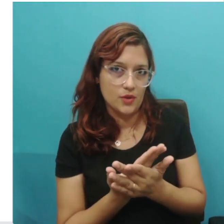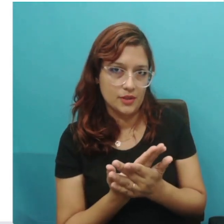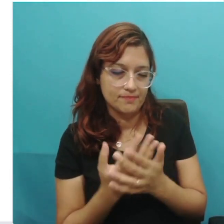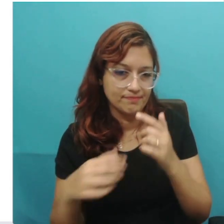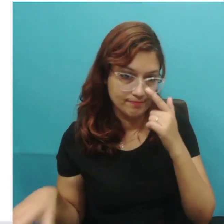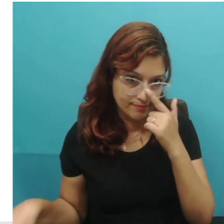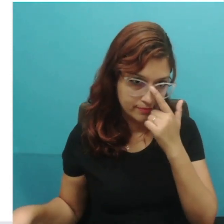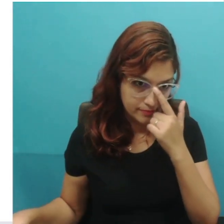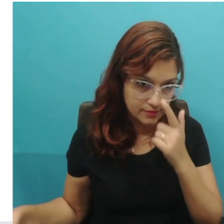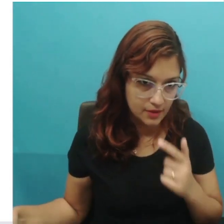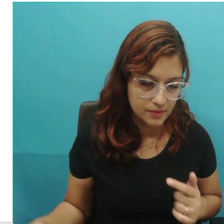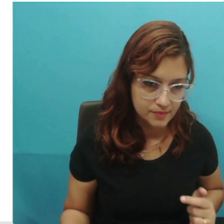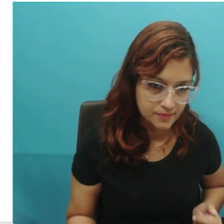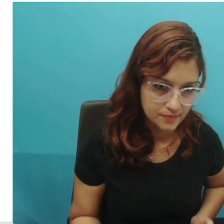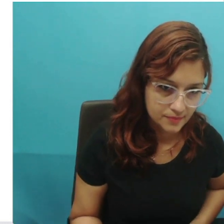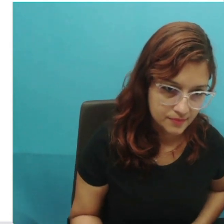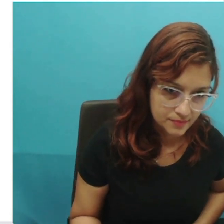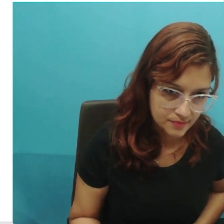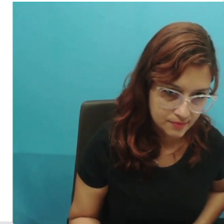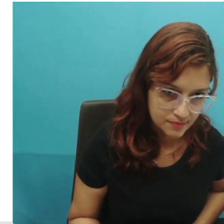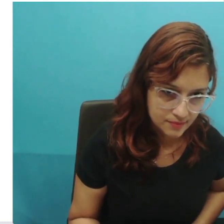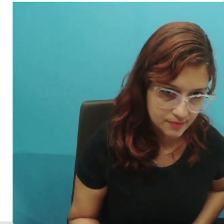da escola.